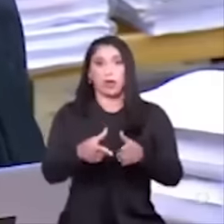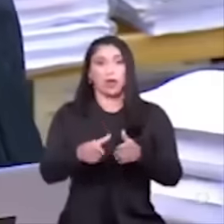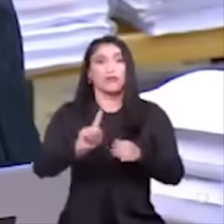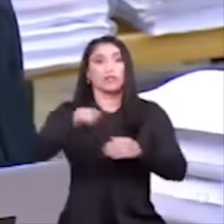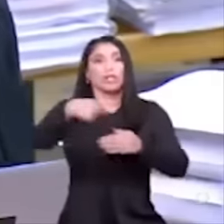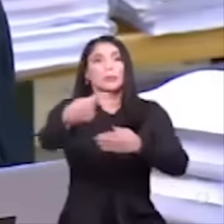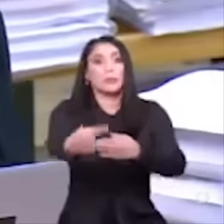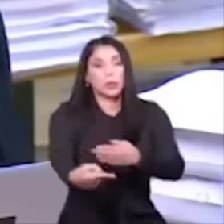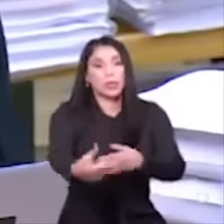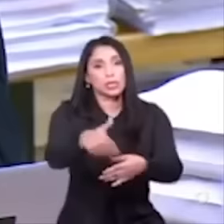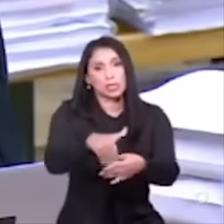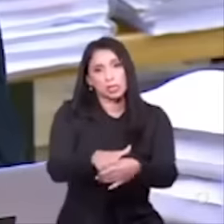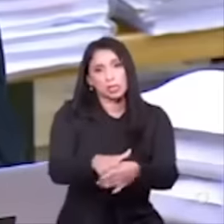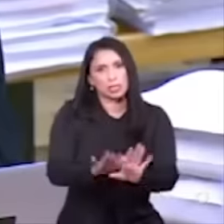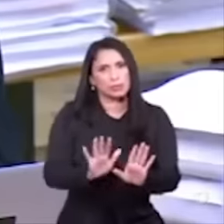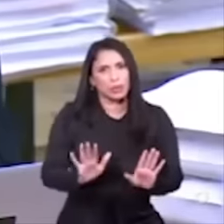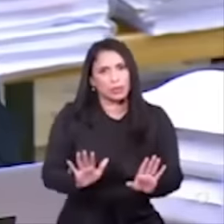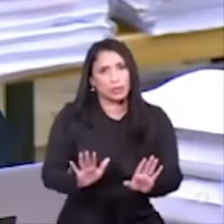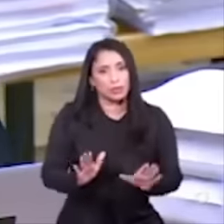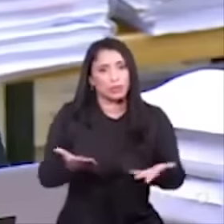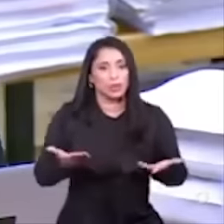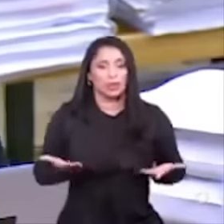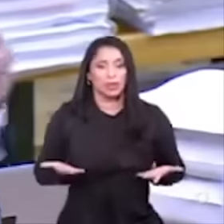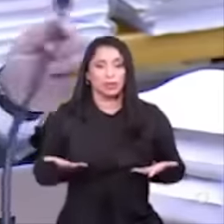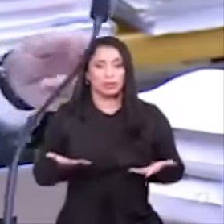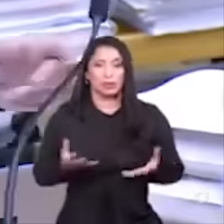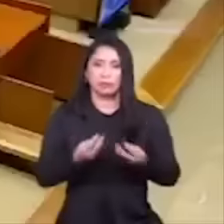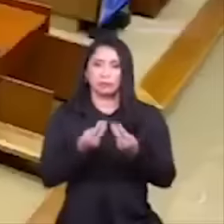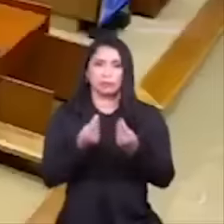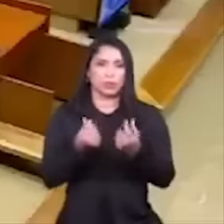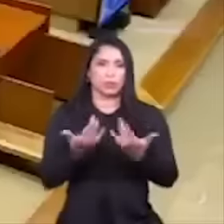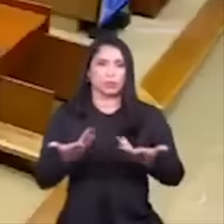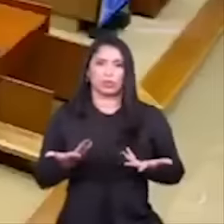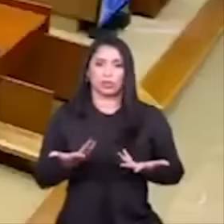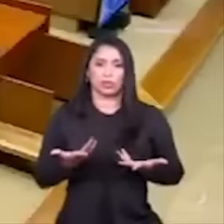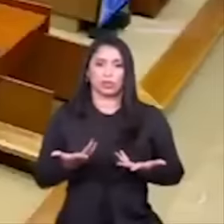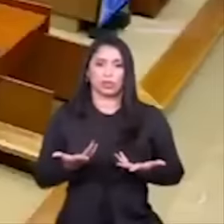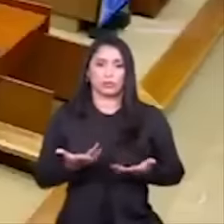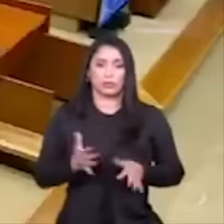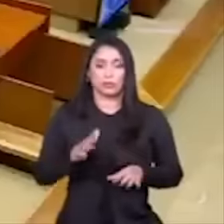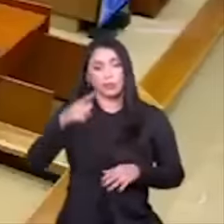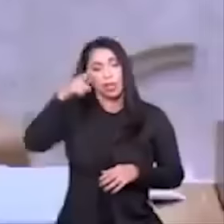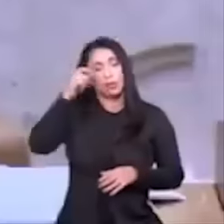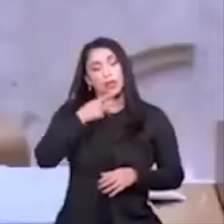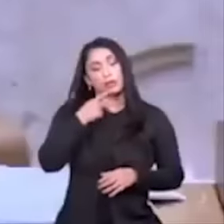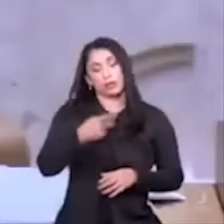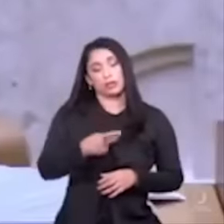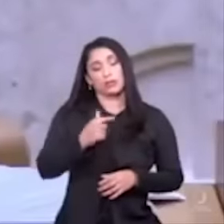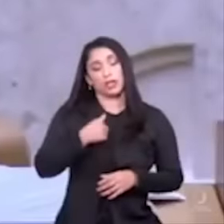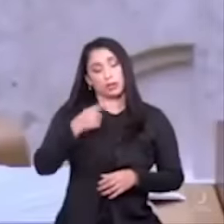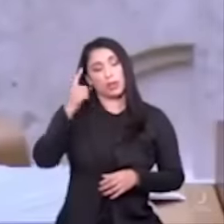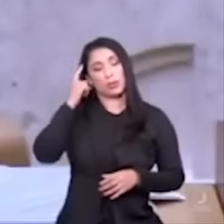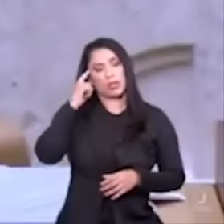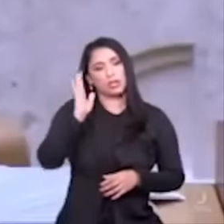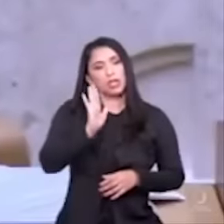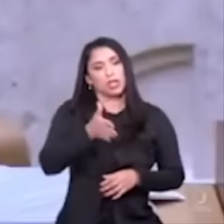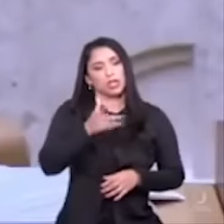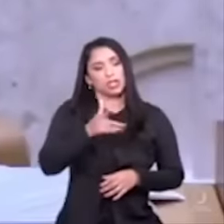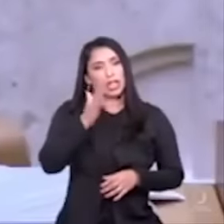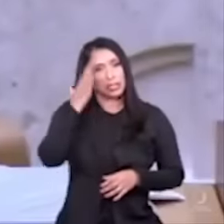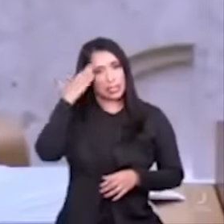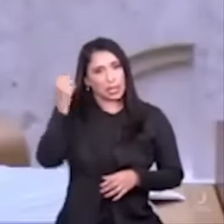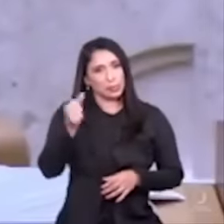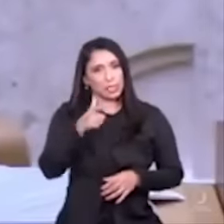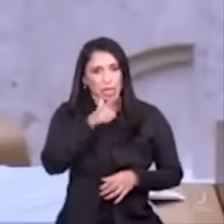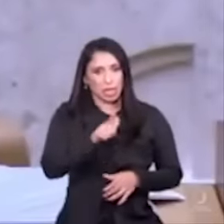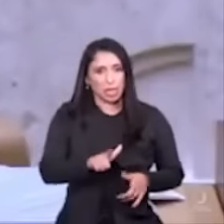da eleição é algo absolutamente subjetivo mas eu eu honesto e sinceramente acho que depois que se sabe quem ganha e quem perde